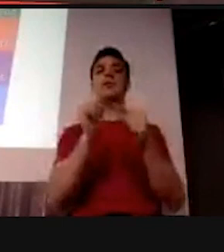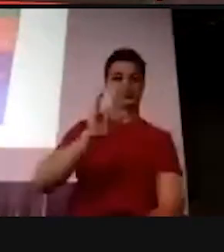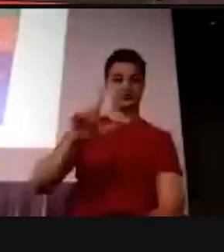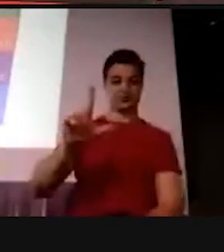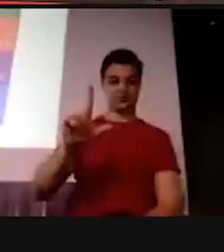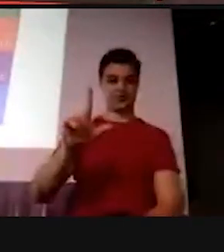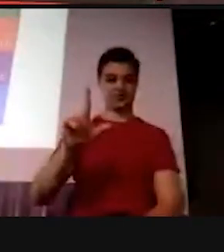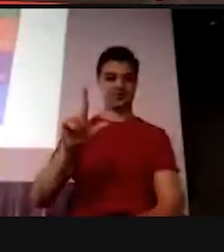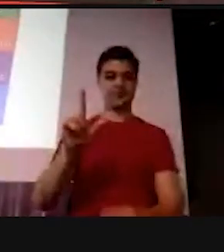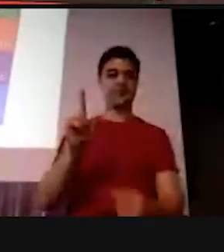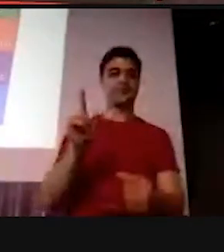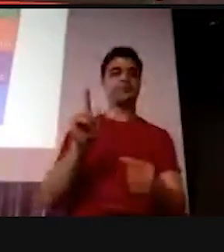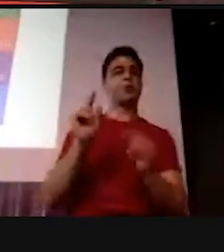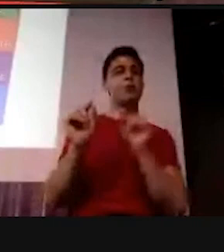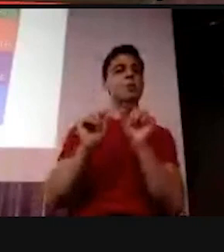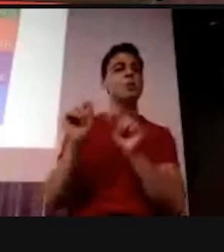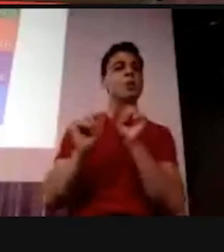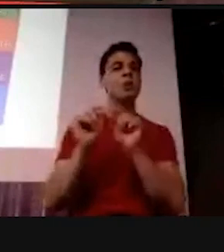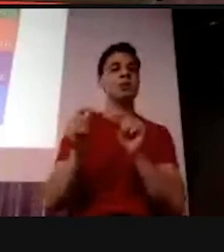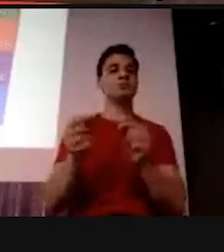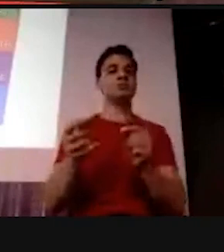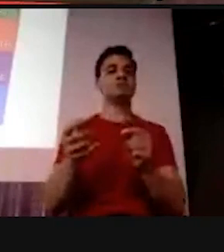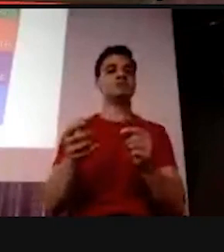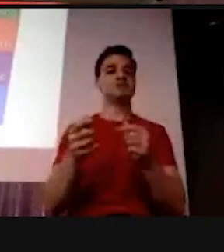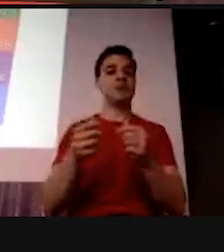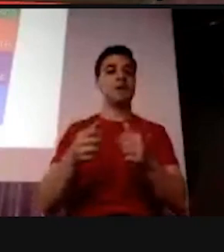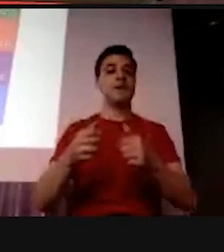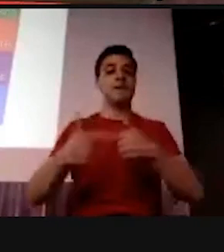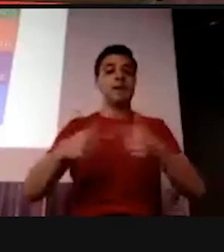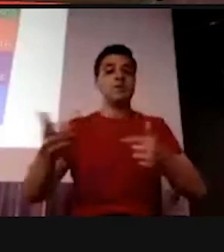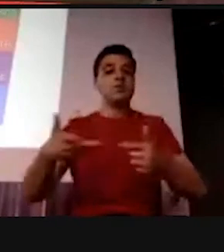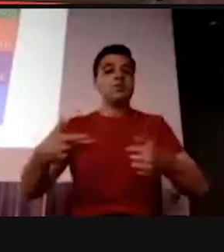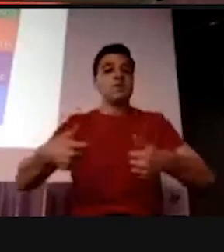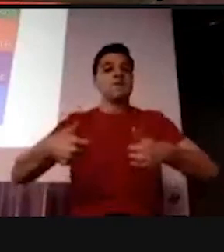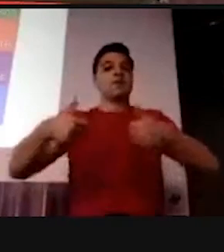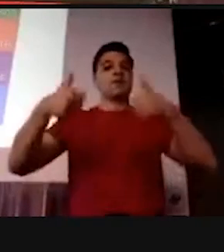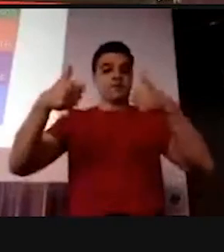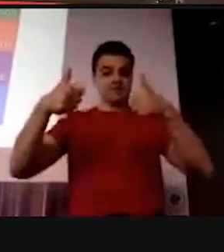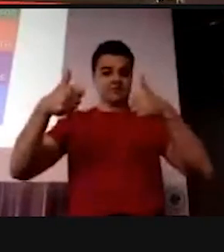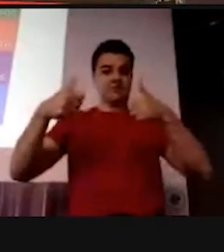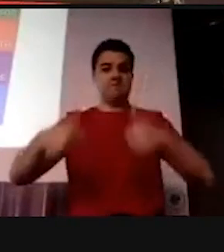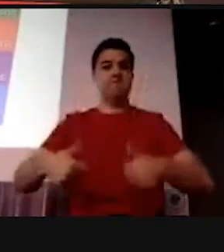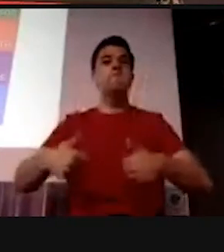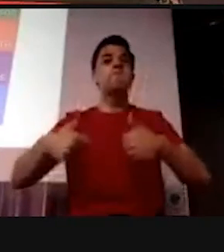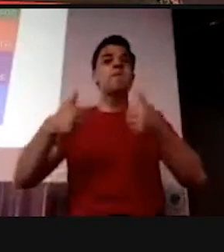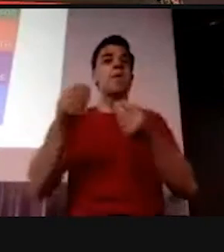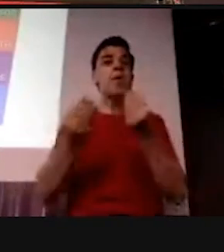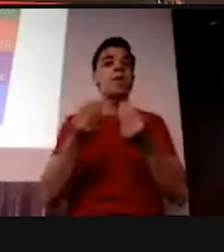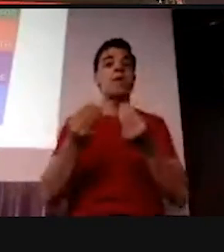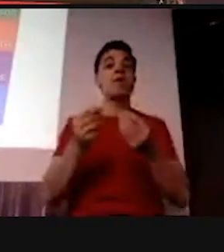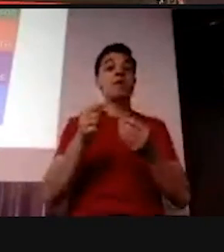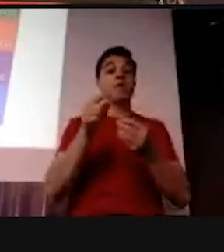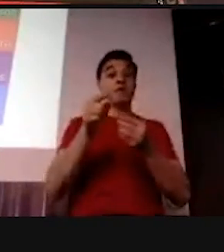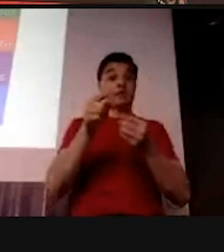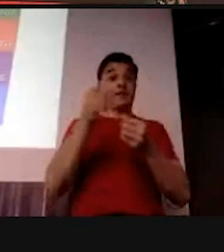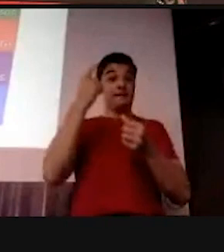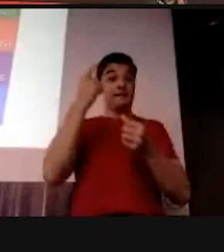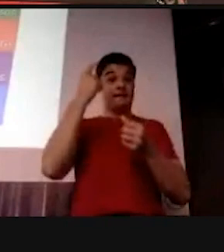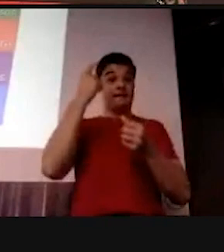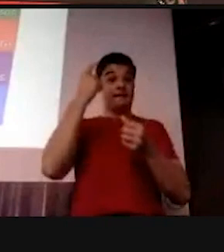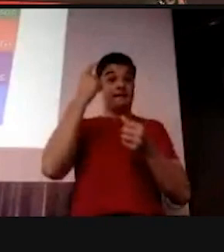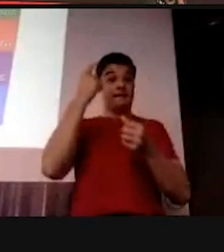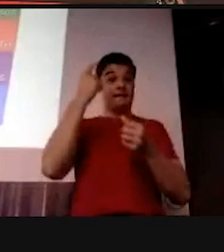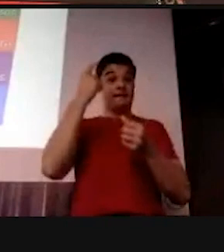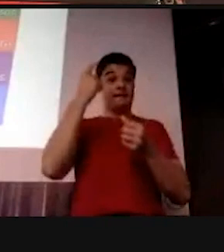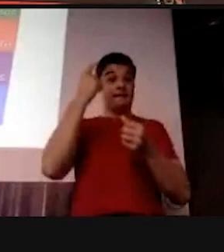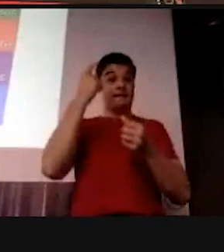ferramentas. Entregar algo que, de fato, agregue valor para o meu cliente, muito mais que ficar documentando. Colaborar com